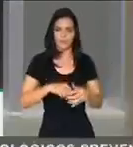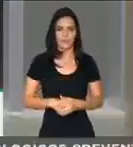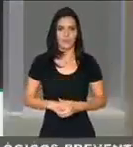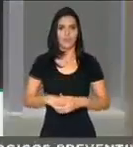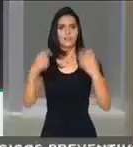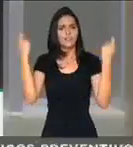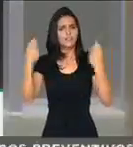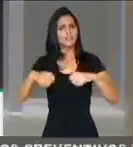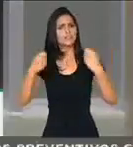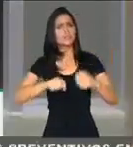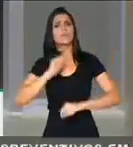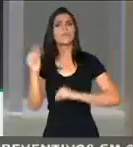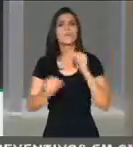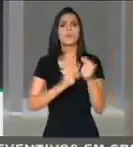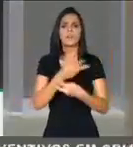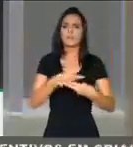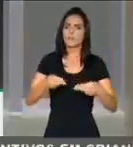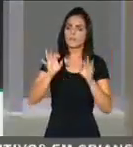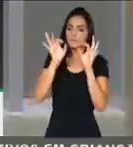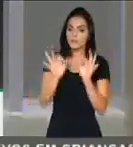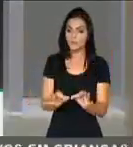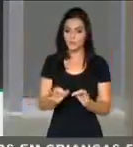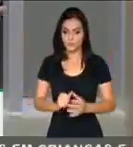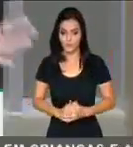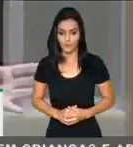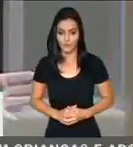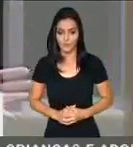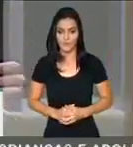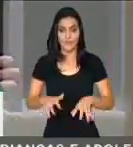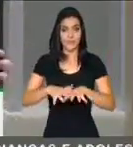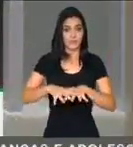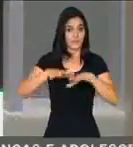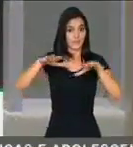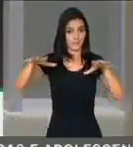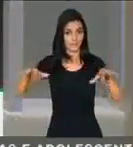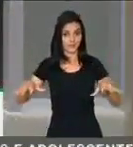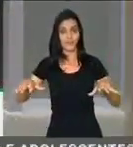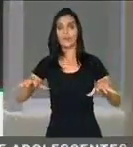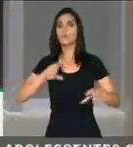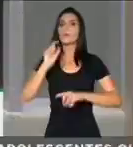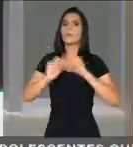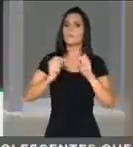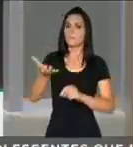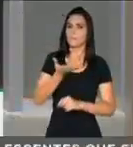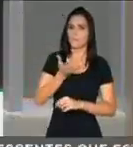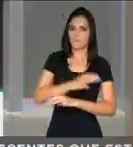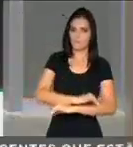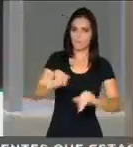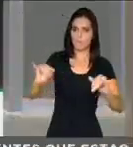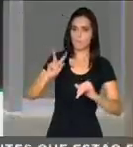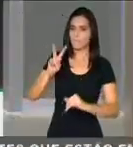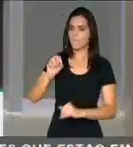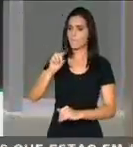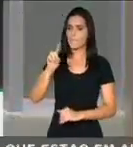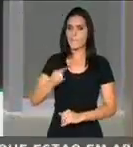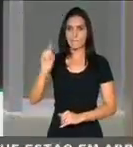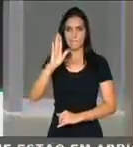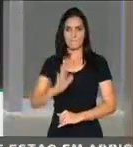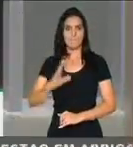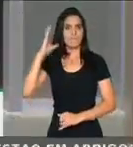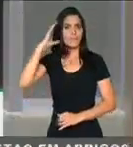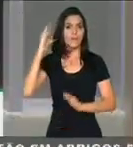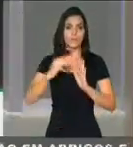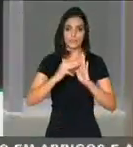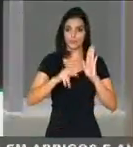de que se faça uma coisa justa, uma coisa separada. Inclusive, presidente, eu gostaria que fosse registrado na Voz do Brasil. A medida